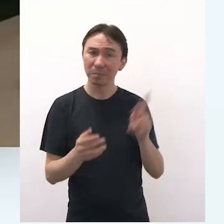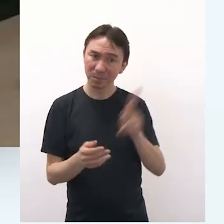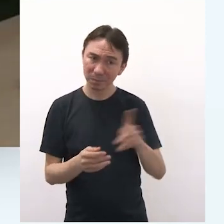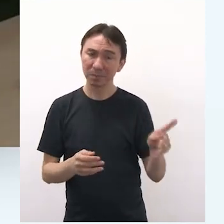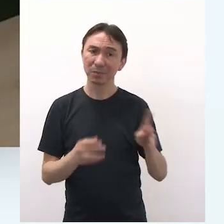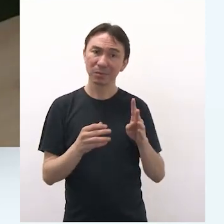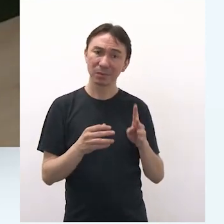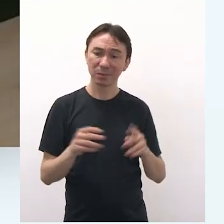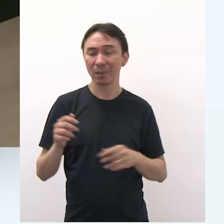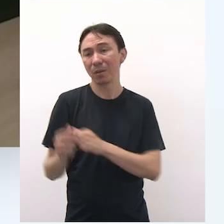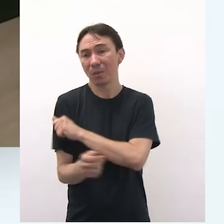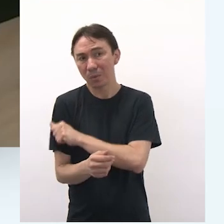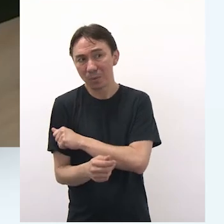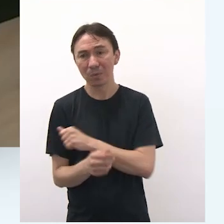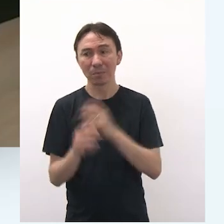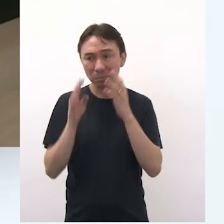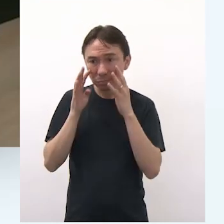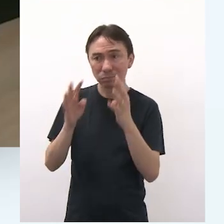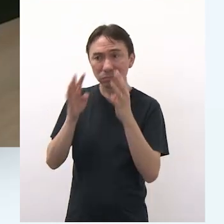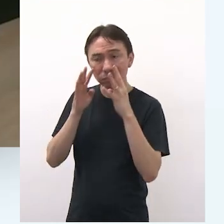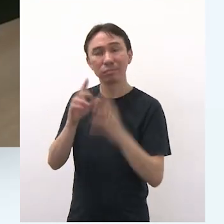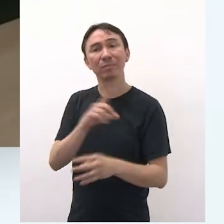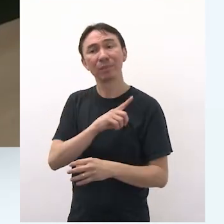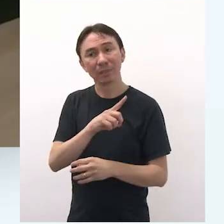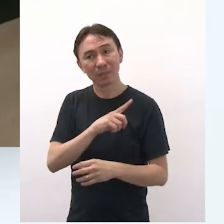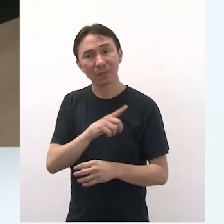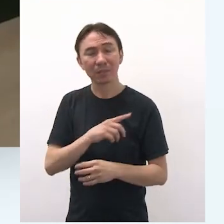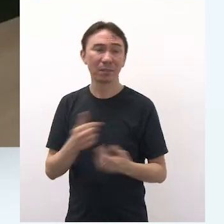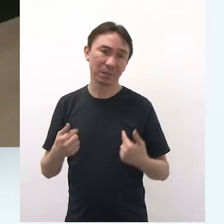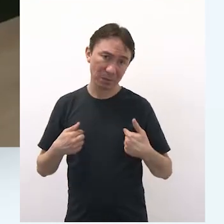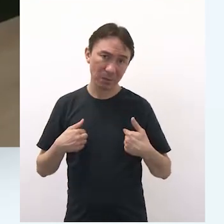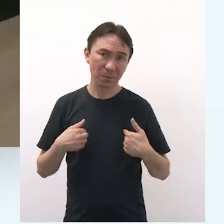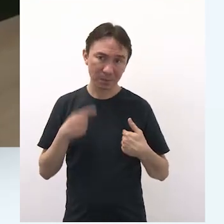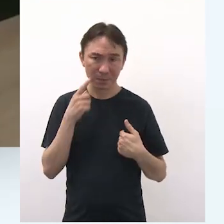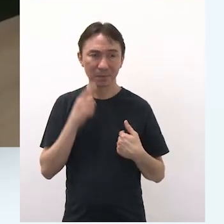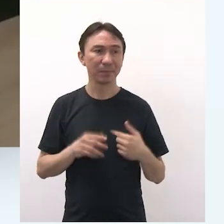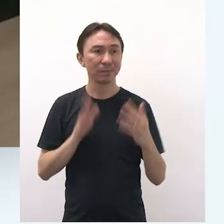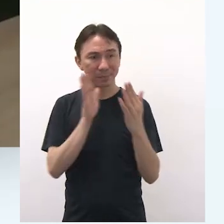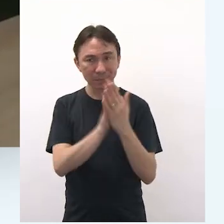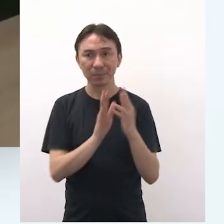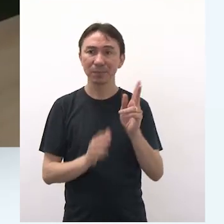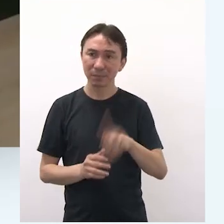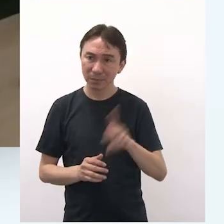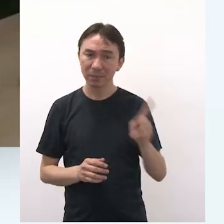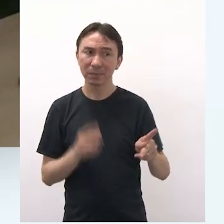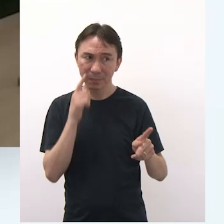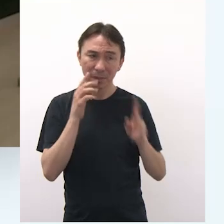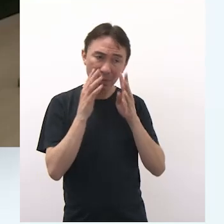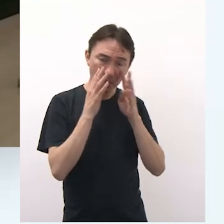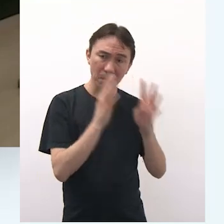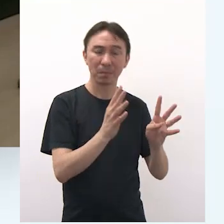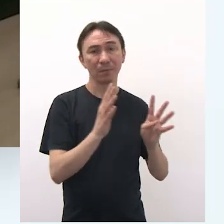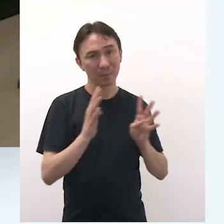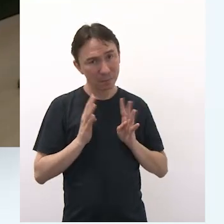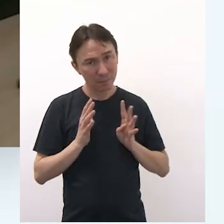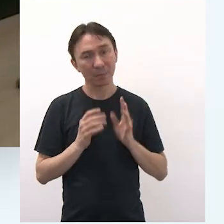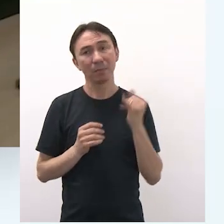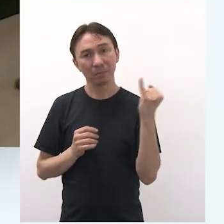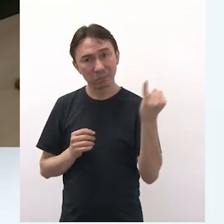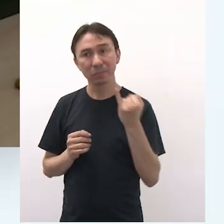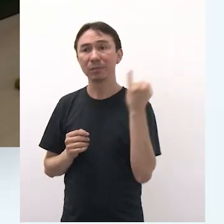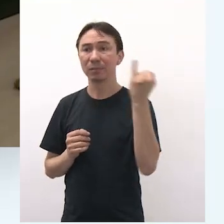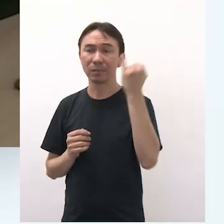alunos. Eu, pelo menos, quando eu chego para conversar com os professores, eu sou escutada e eu acho muito